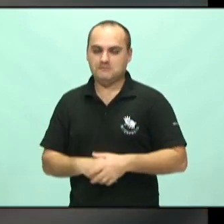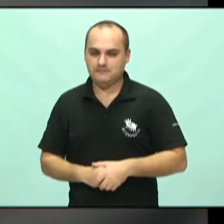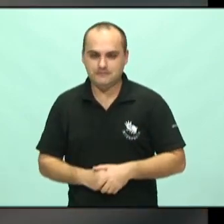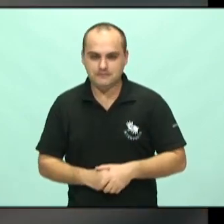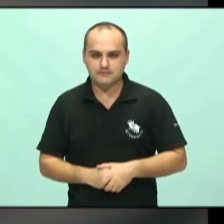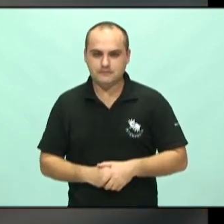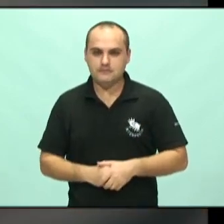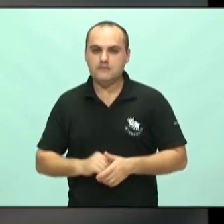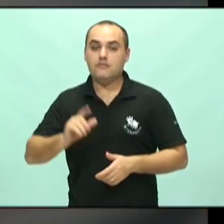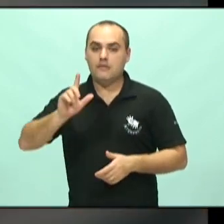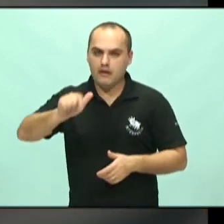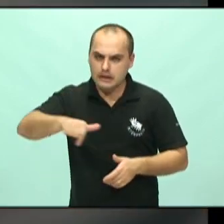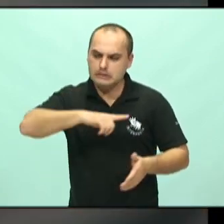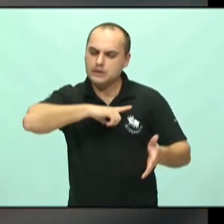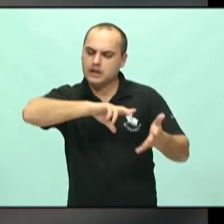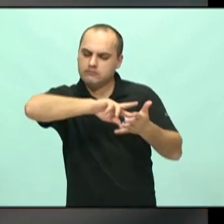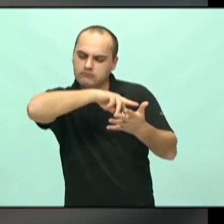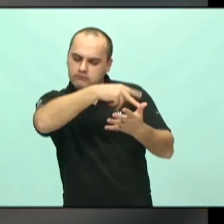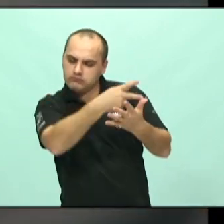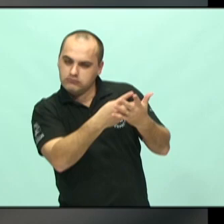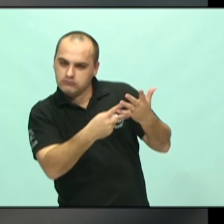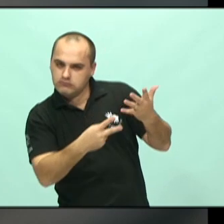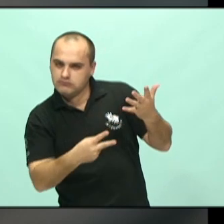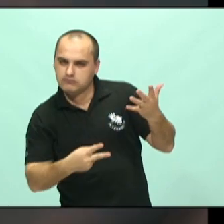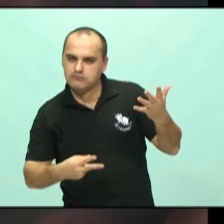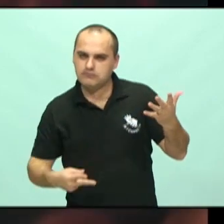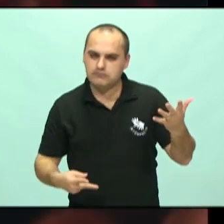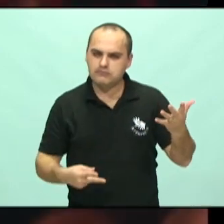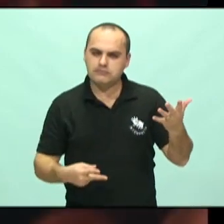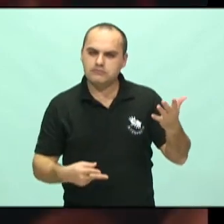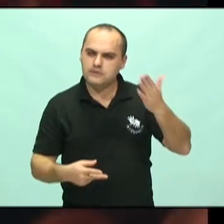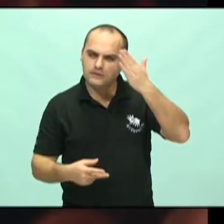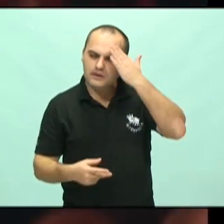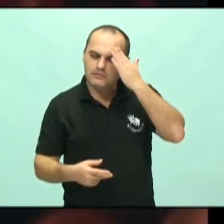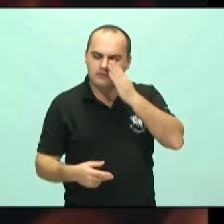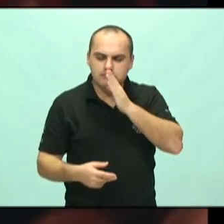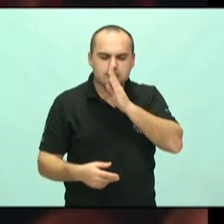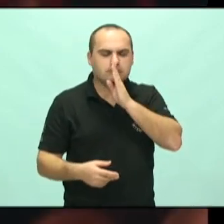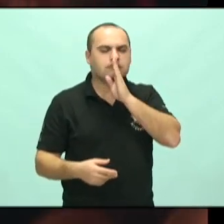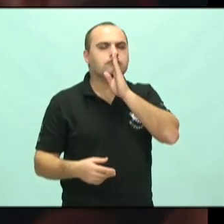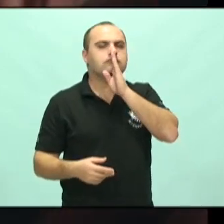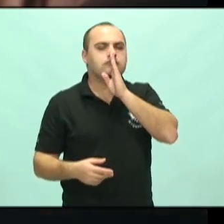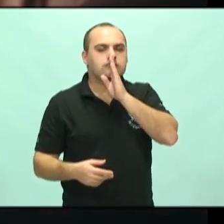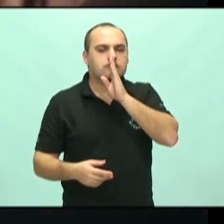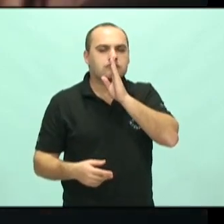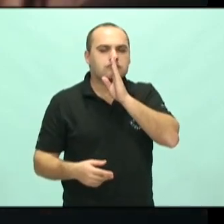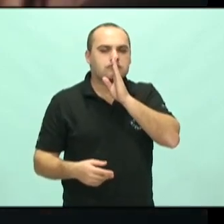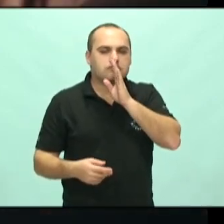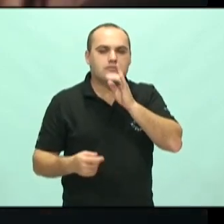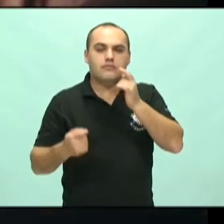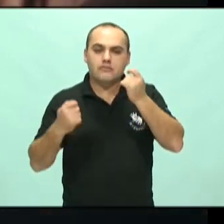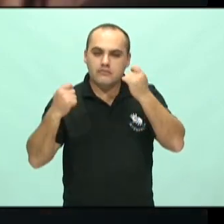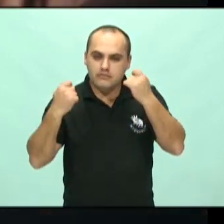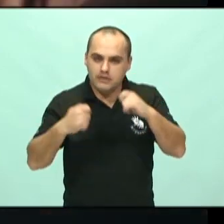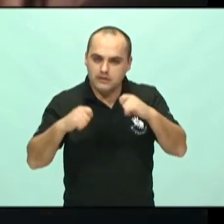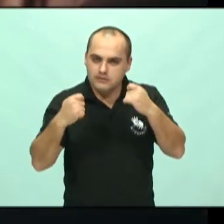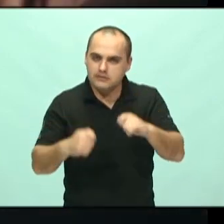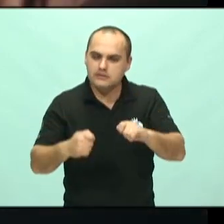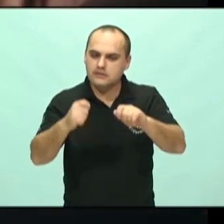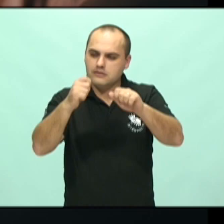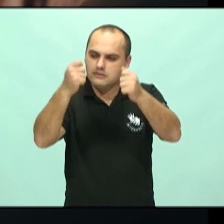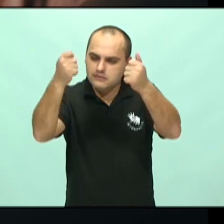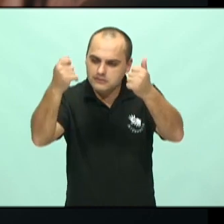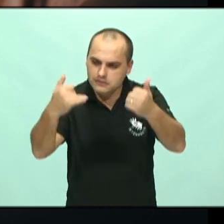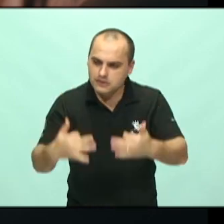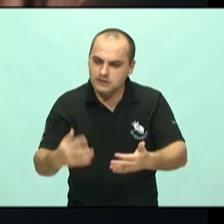calcado numa poética, num silêncio. A gente precisa dizer sempre que